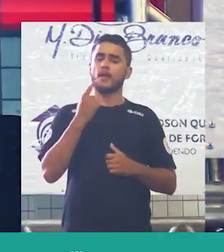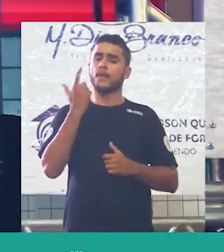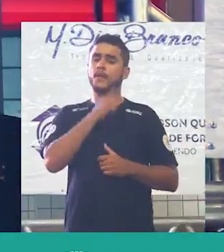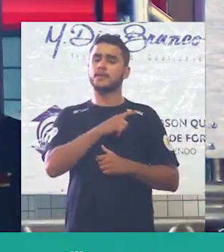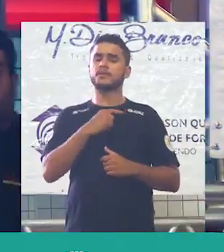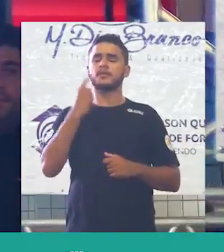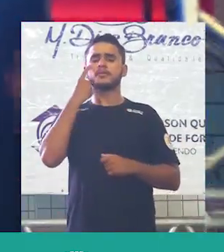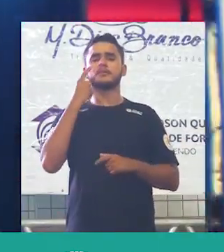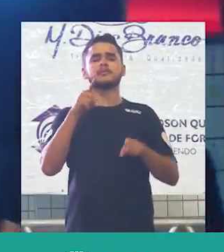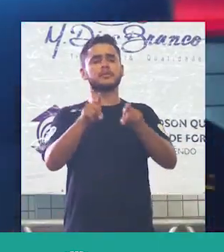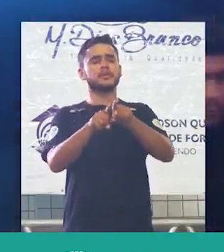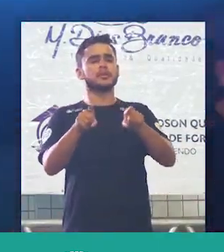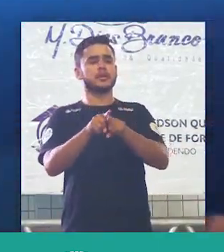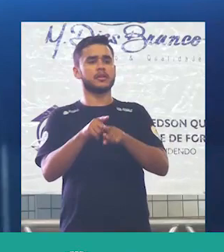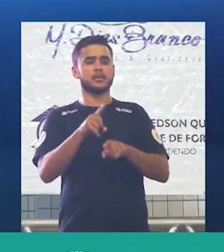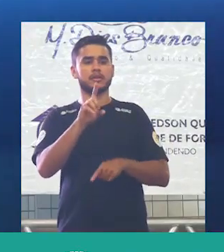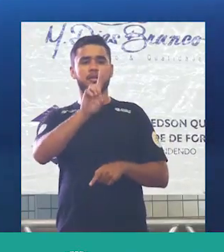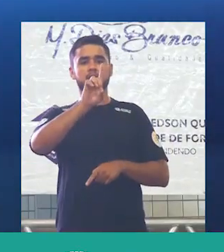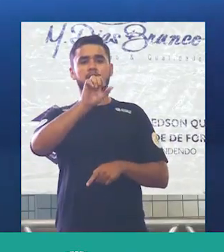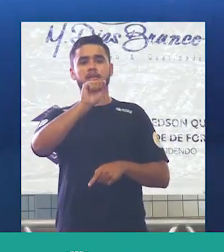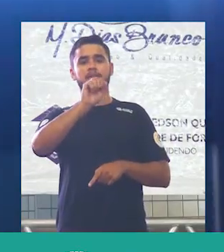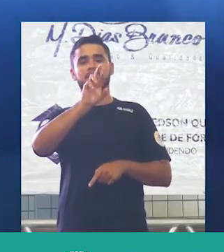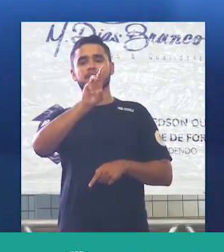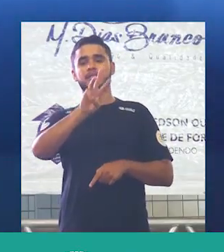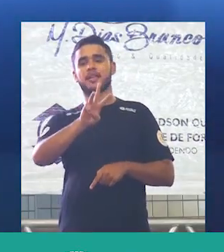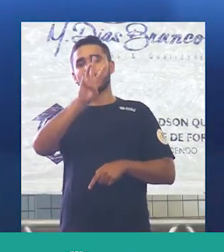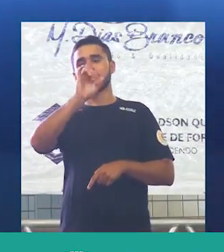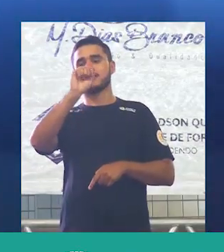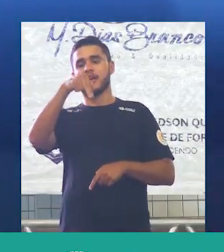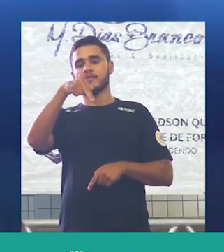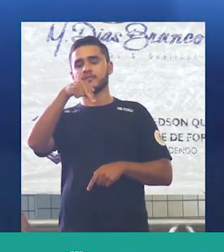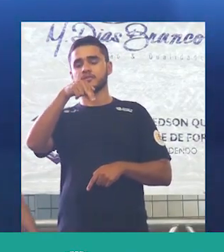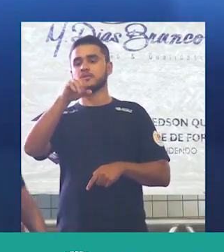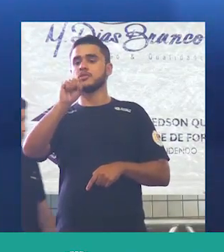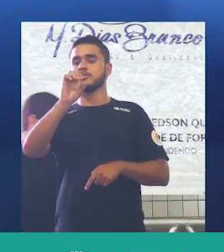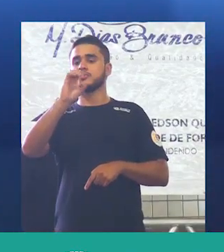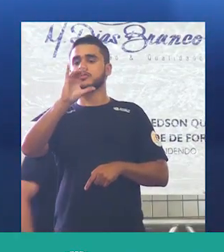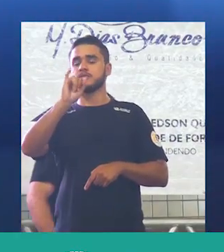disso, tem o que a gente chama de darwinismo social.